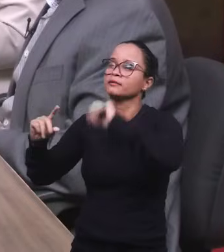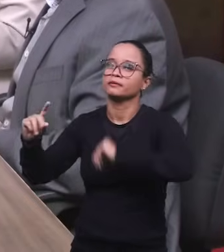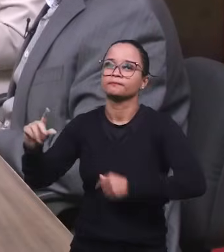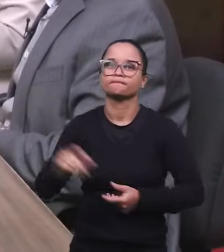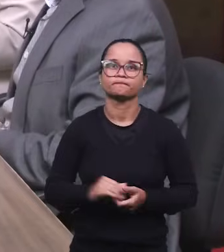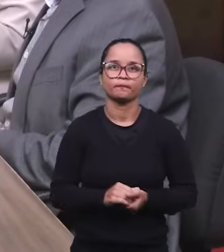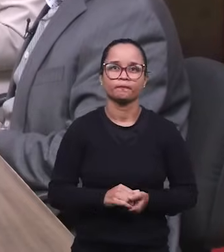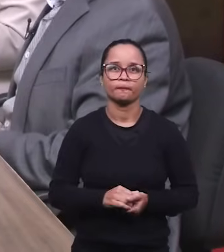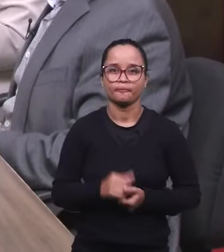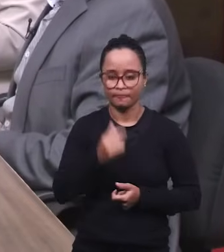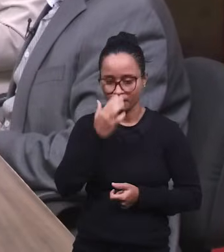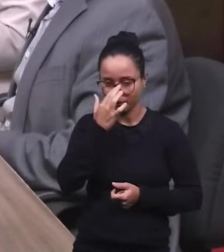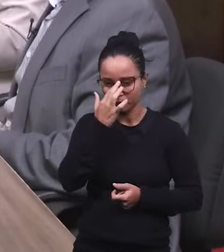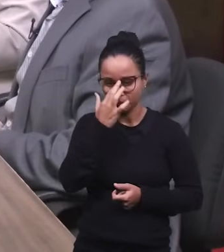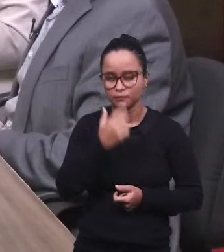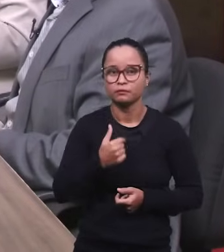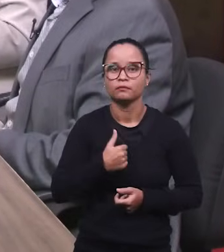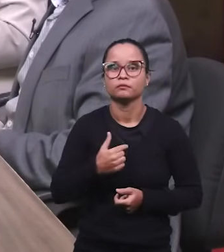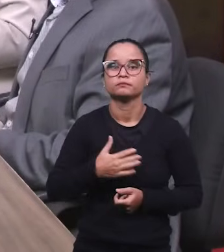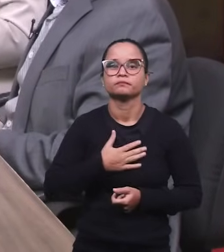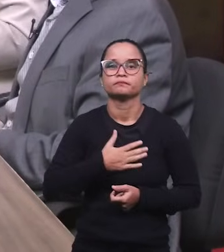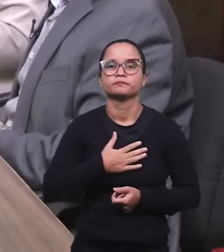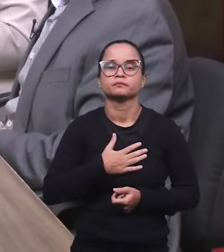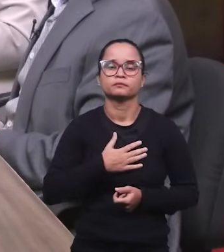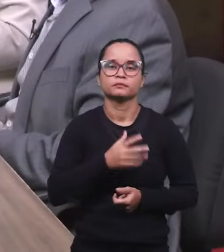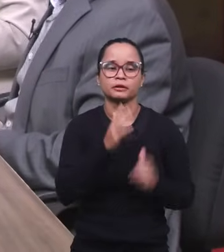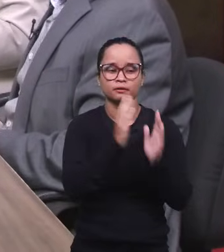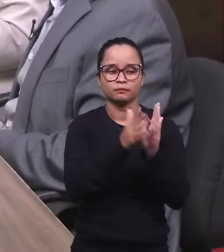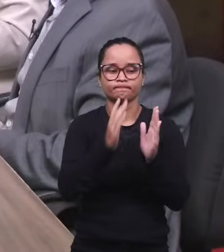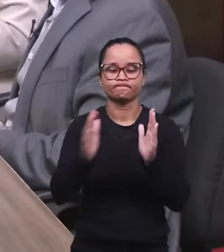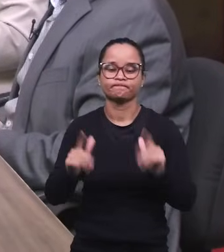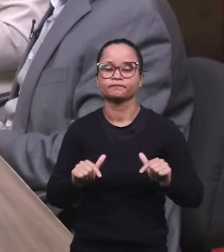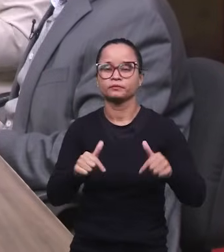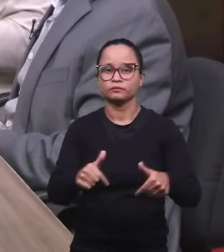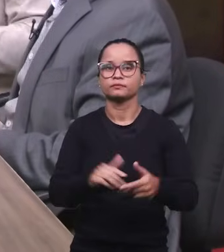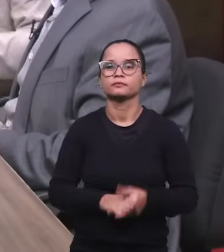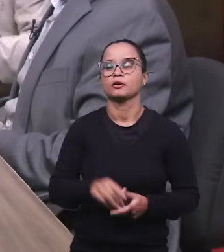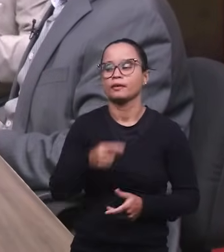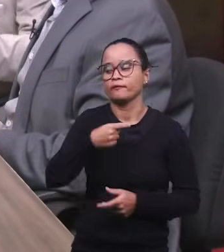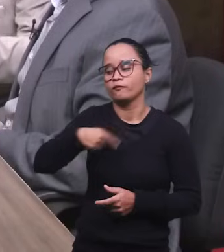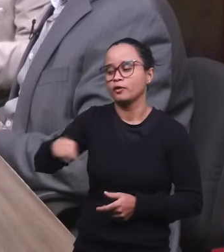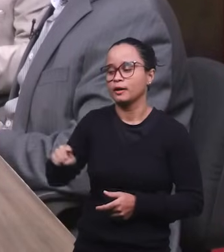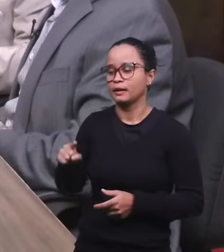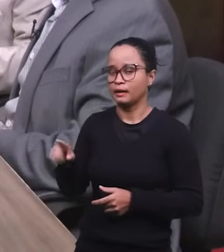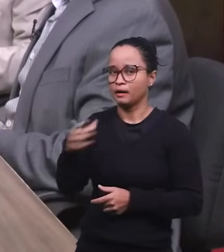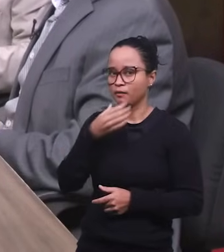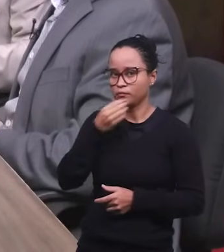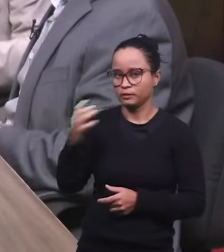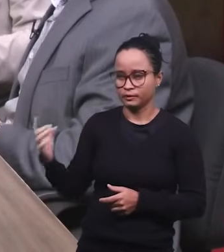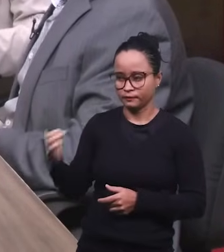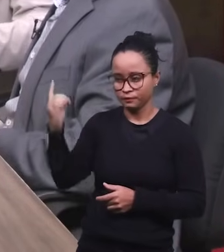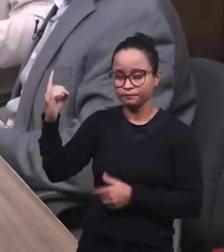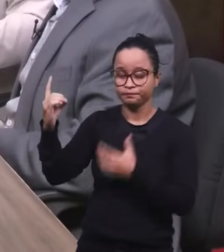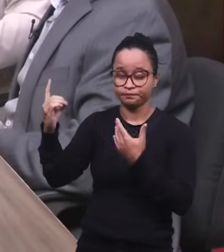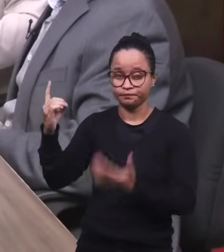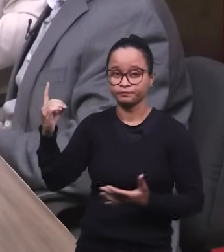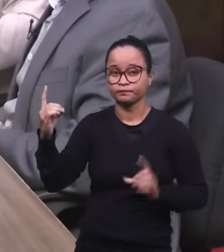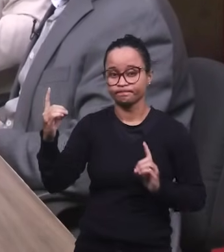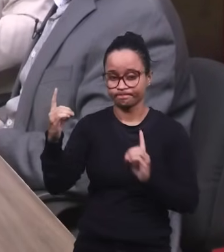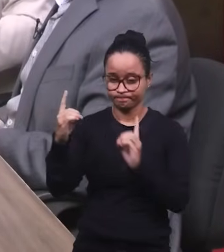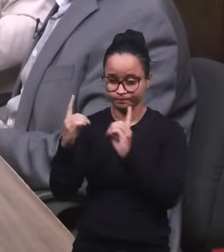aqui na sequência das atitudes de Abigail. Então ela foi a Davi, né?